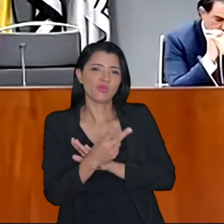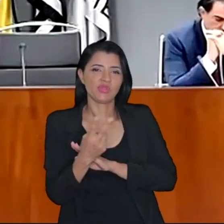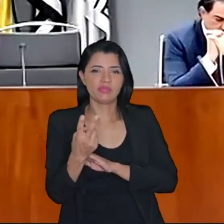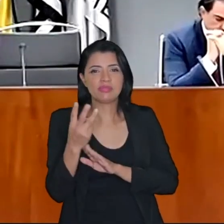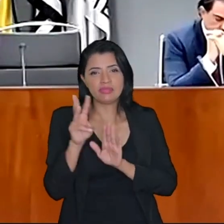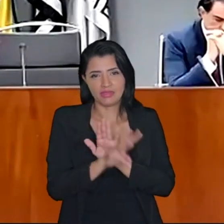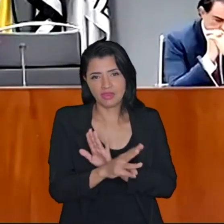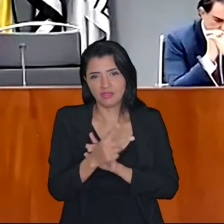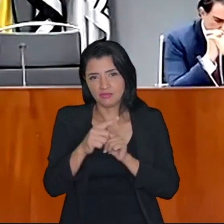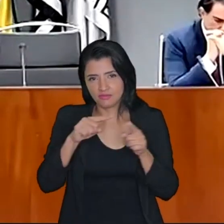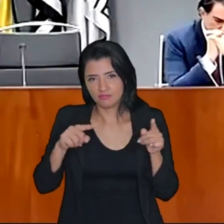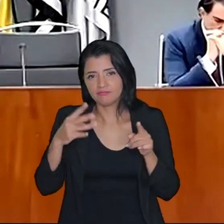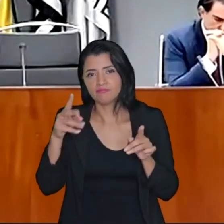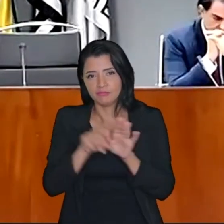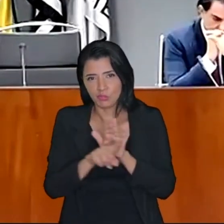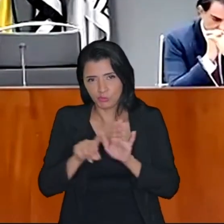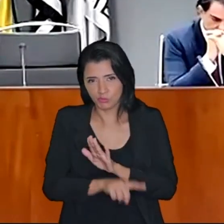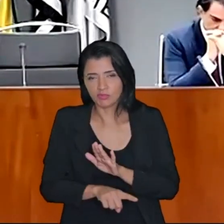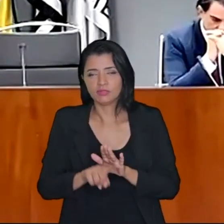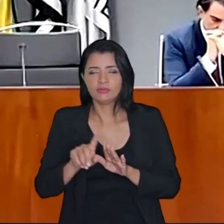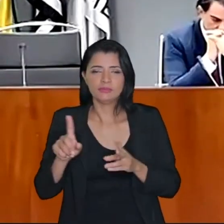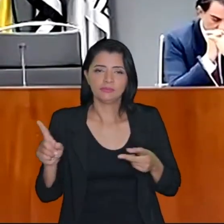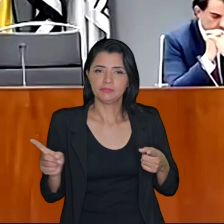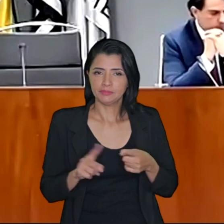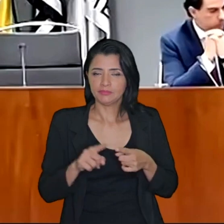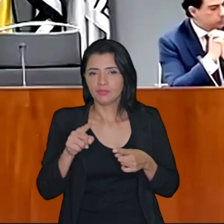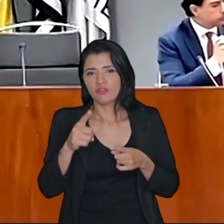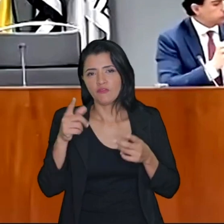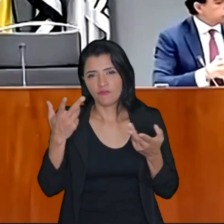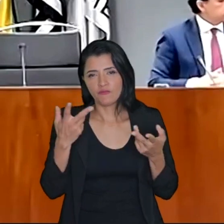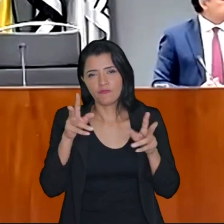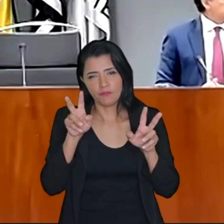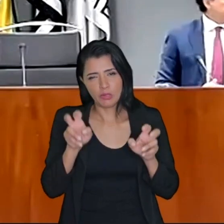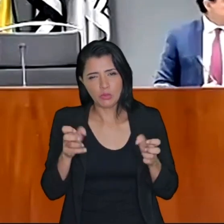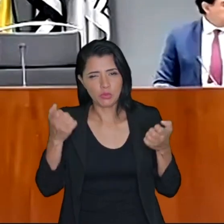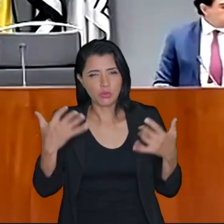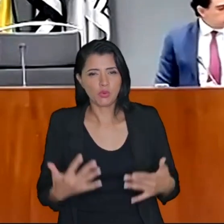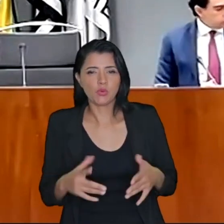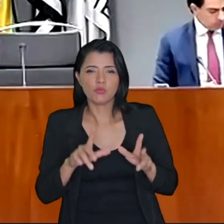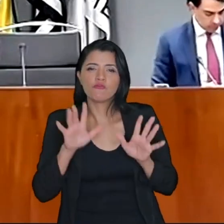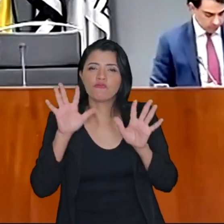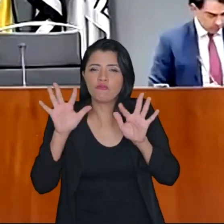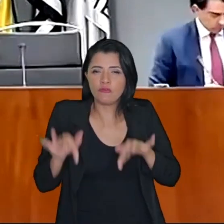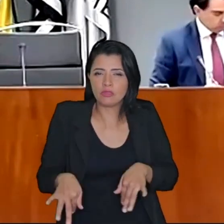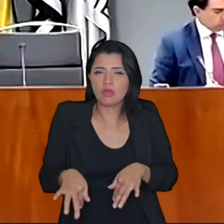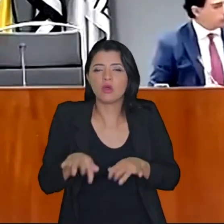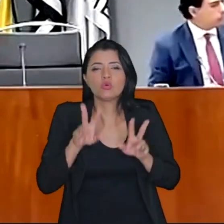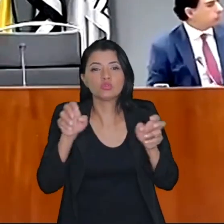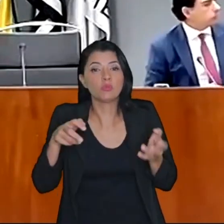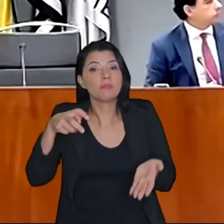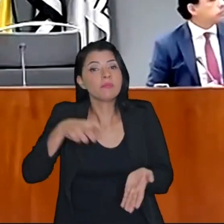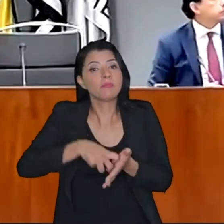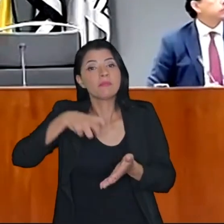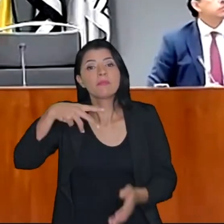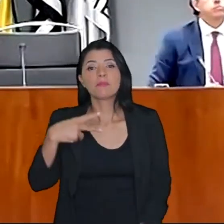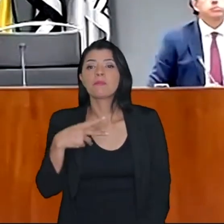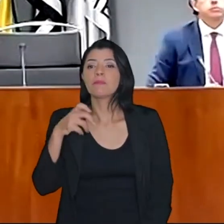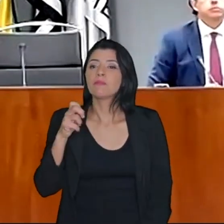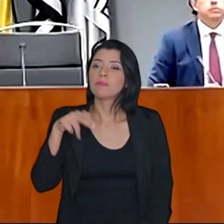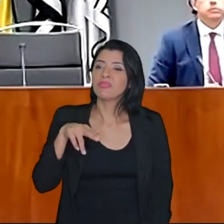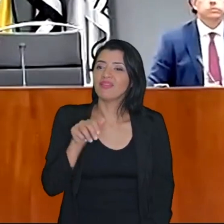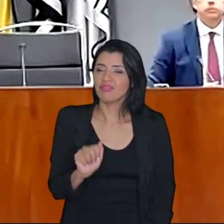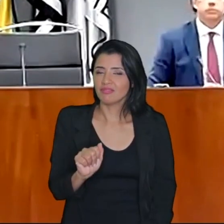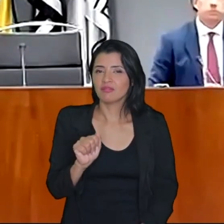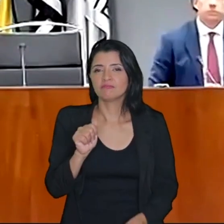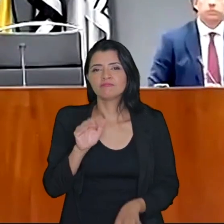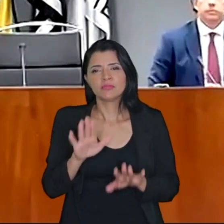3. A primeira é a respeito do que o professor Pierre falou agora no final, da questão das penas. Eu fiquei, na verdade, é uma curiosidade